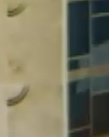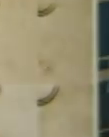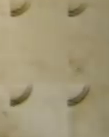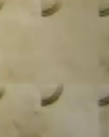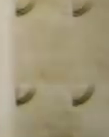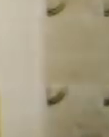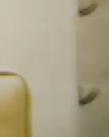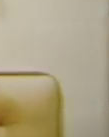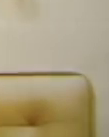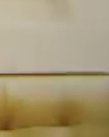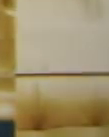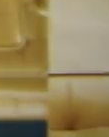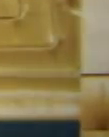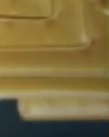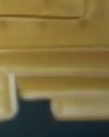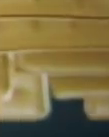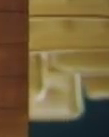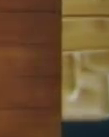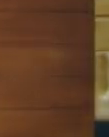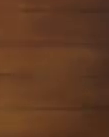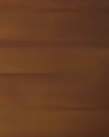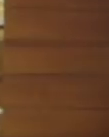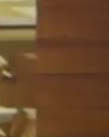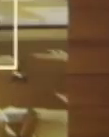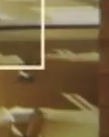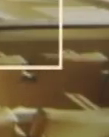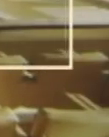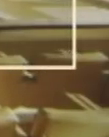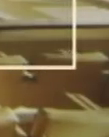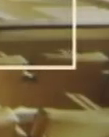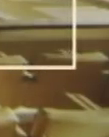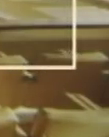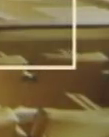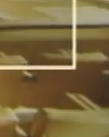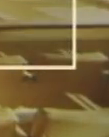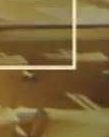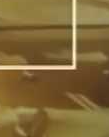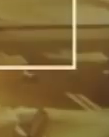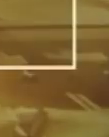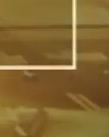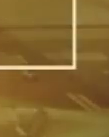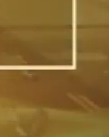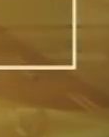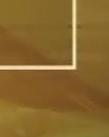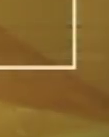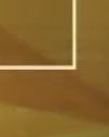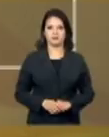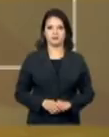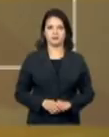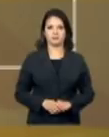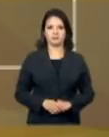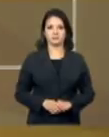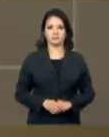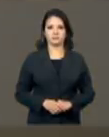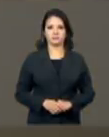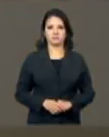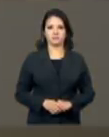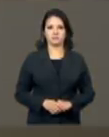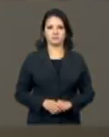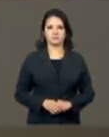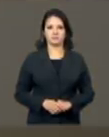a fachada do stf a imagem do aplicado discutindo para as laterais direto do plenário voltamos a